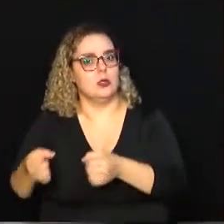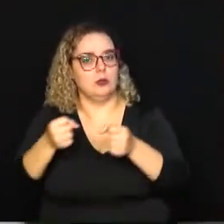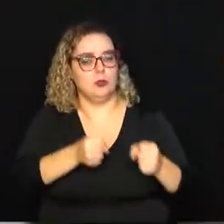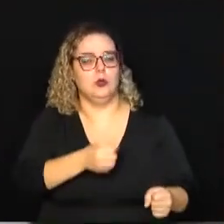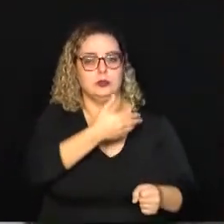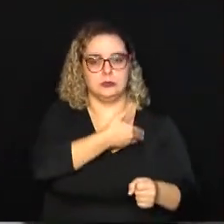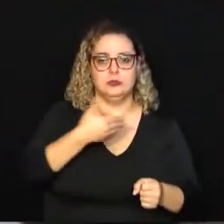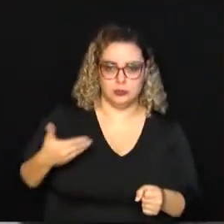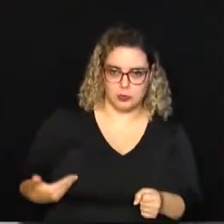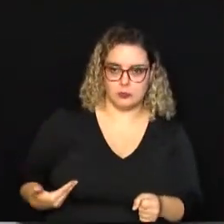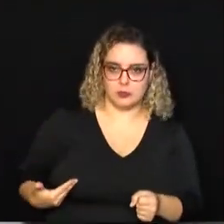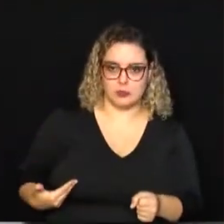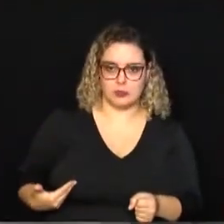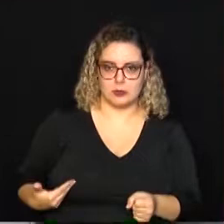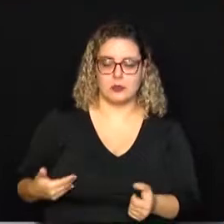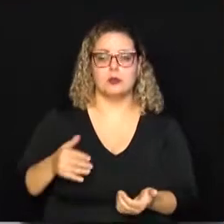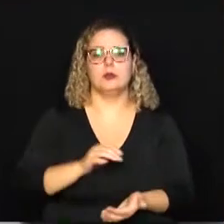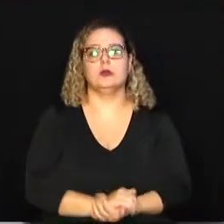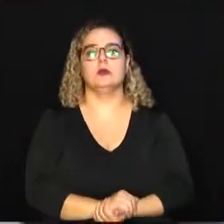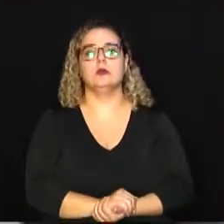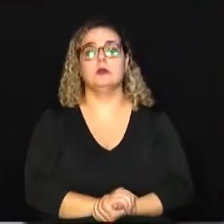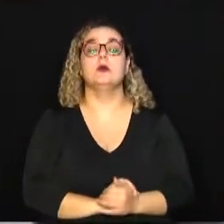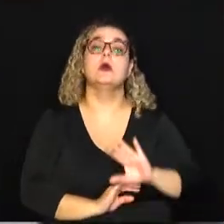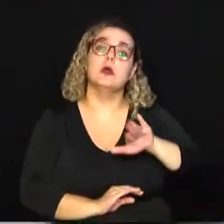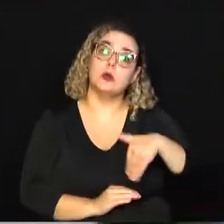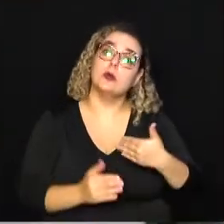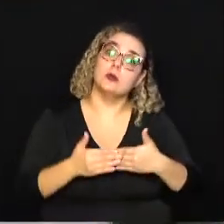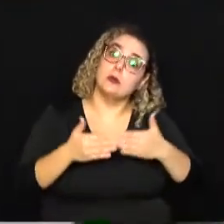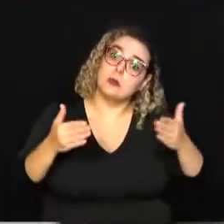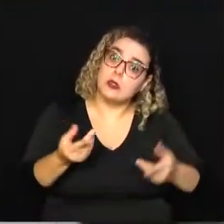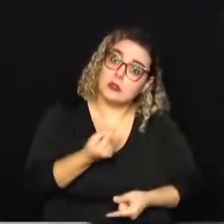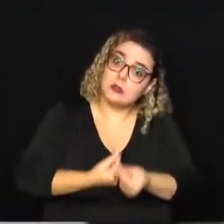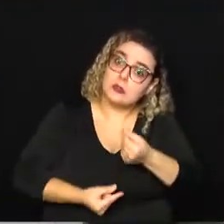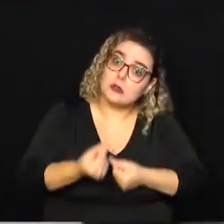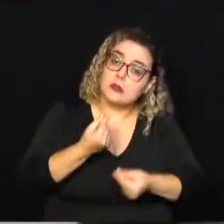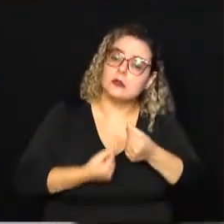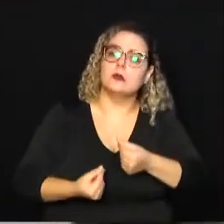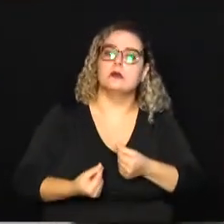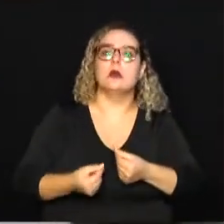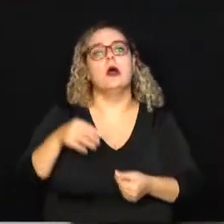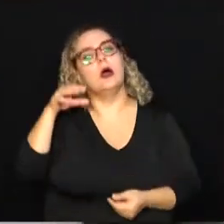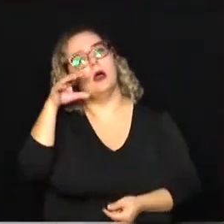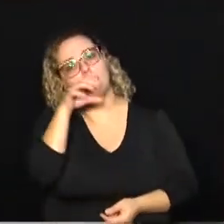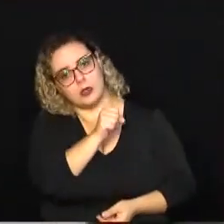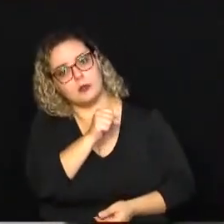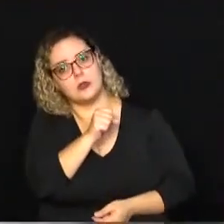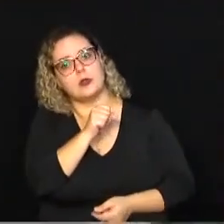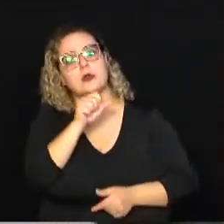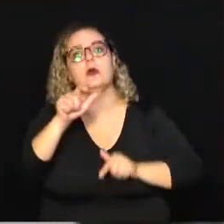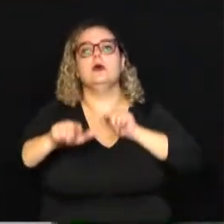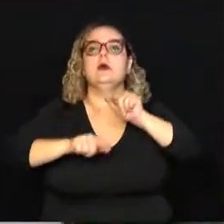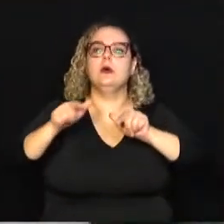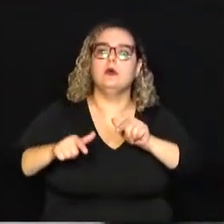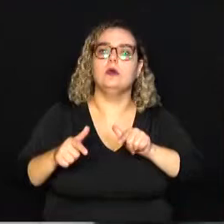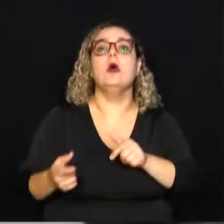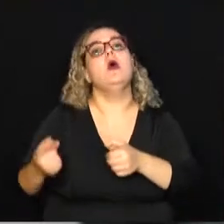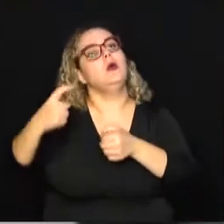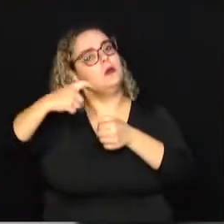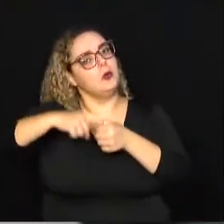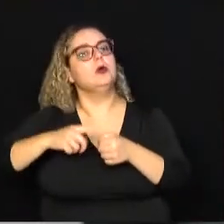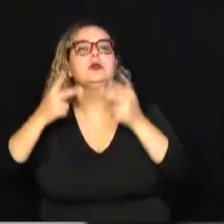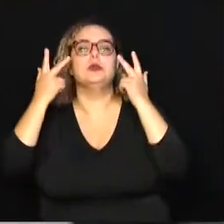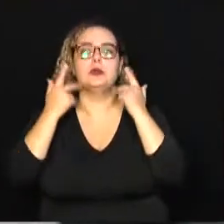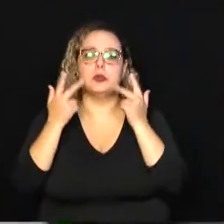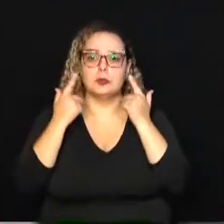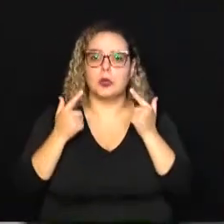e, portanto, quando reaberta a economia, rapidamente os trabalhadores nos seus postos de trabalho podem retomar.